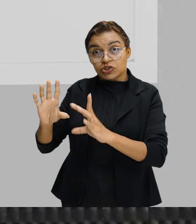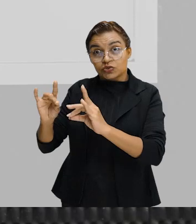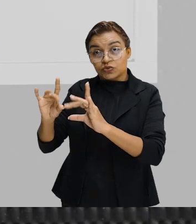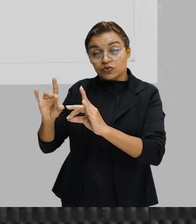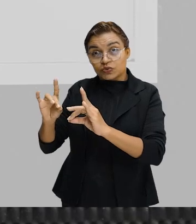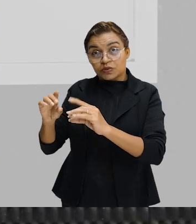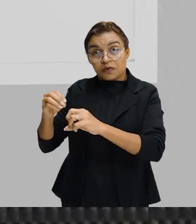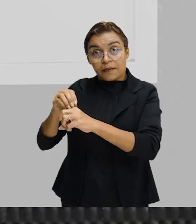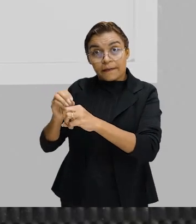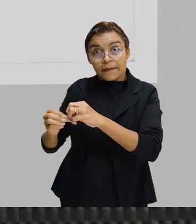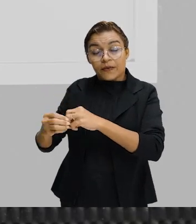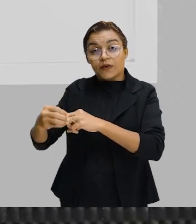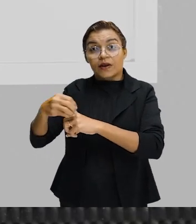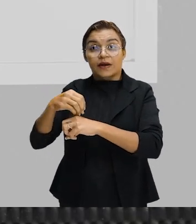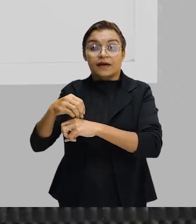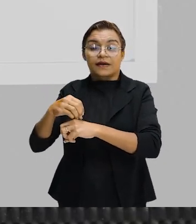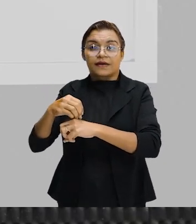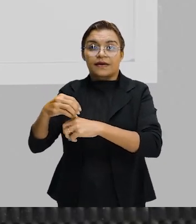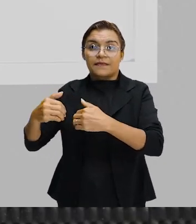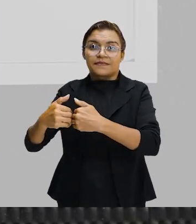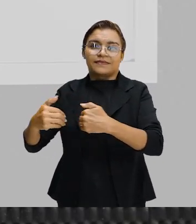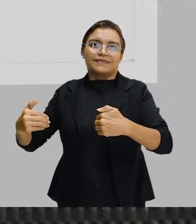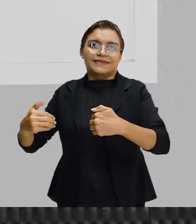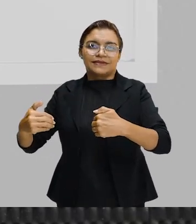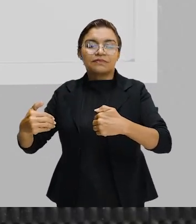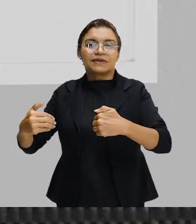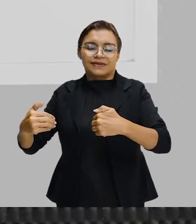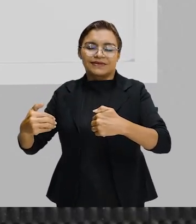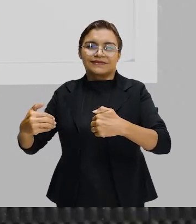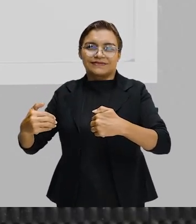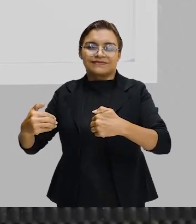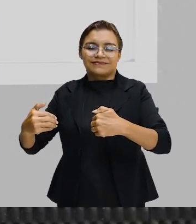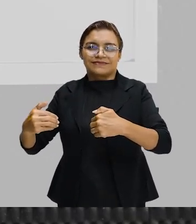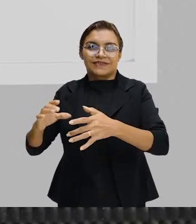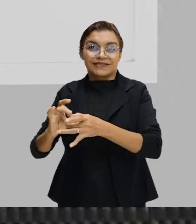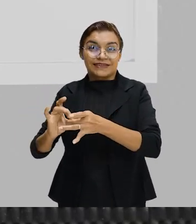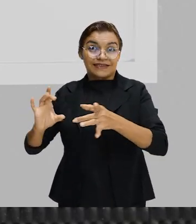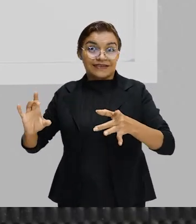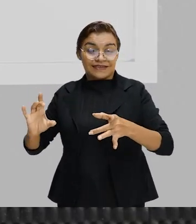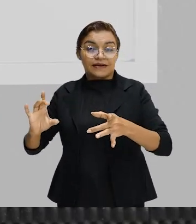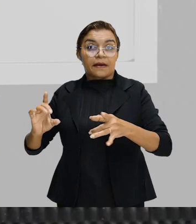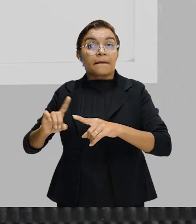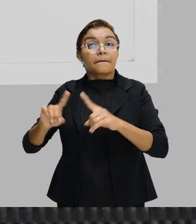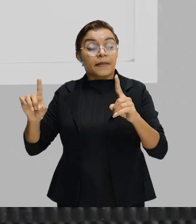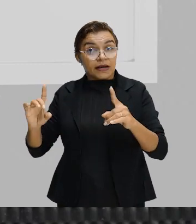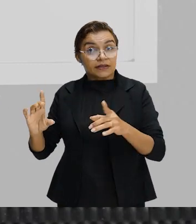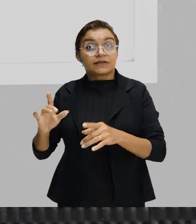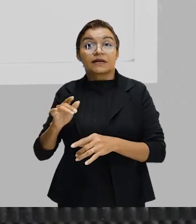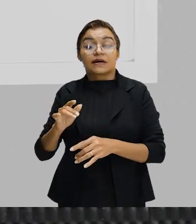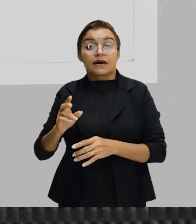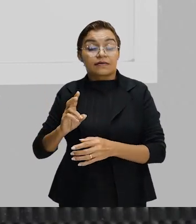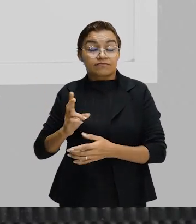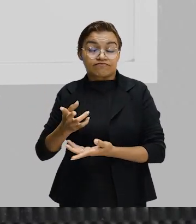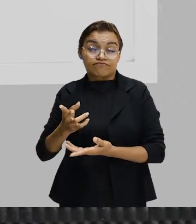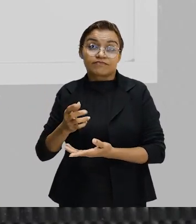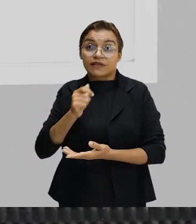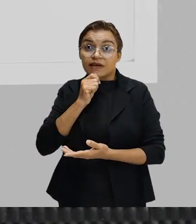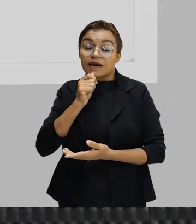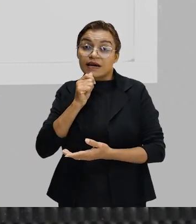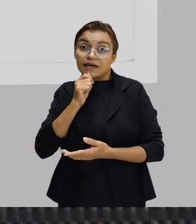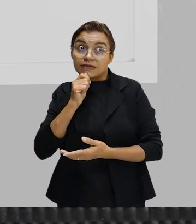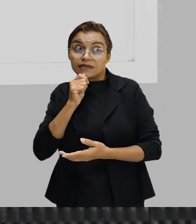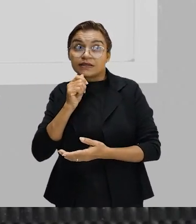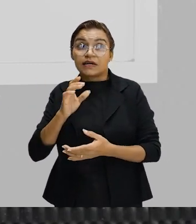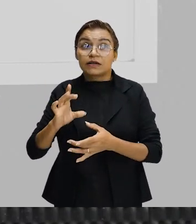as moléculas, elas estão mais distantes, certo? Porém, ainda estão ligadas umas com as outras. Então,